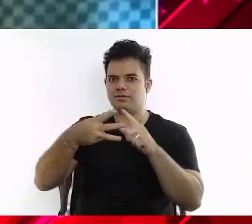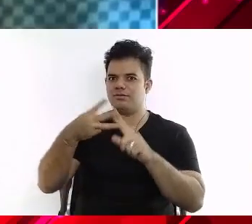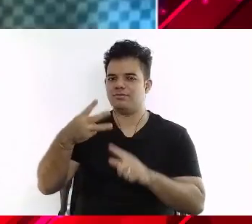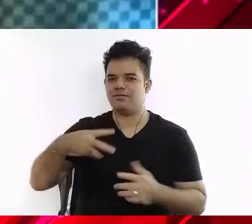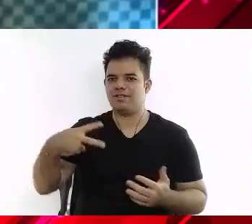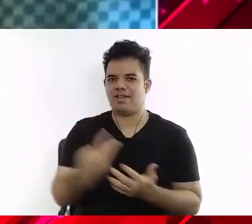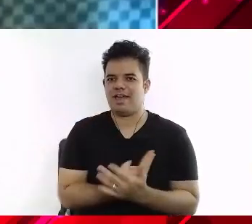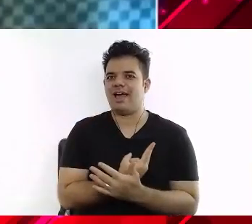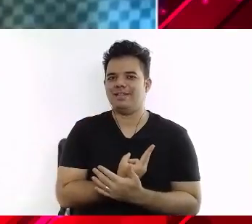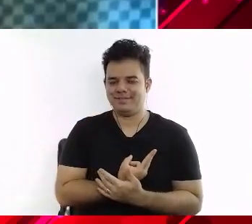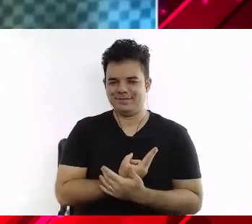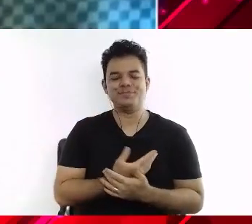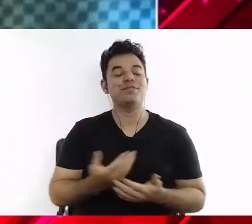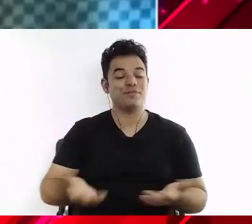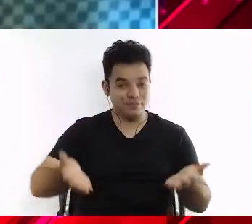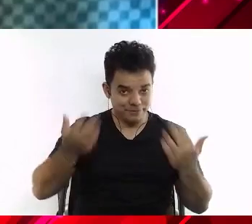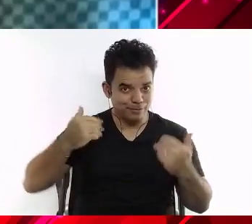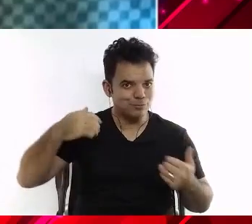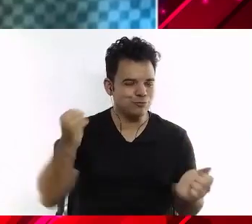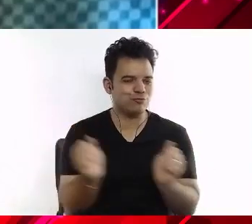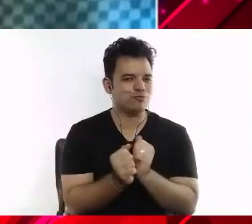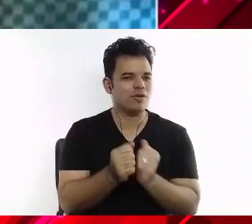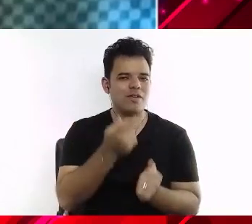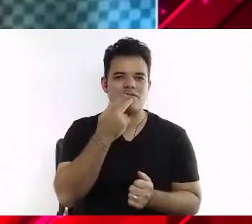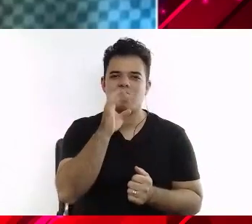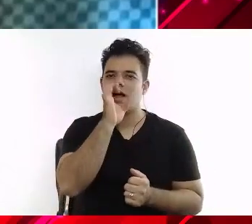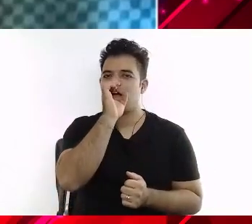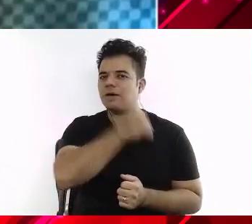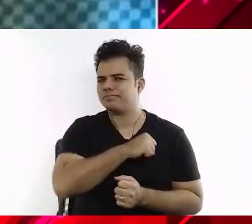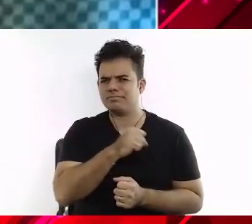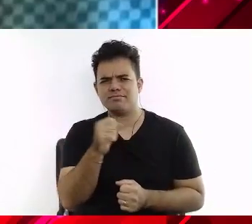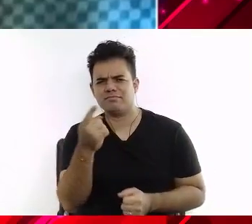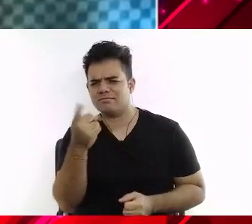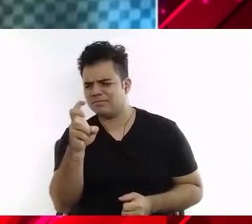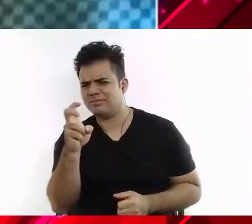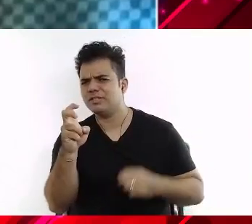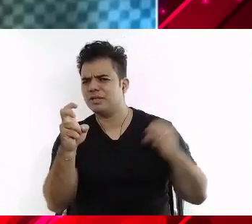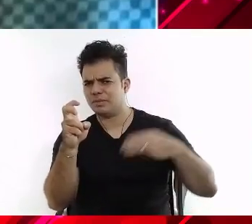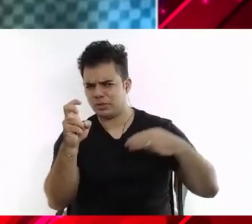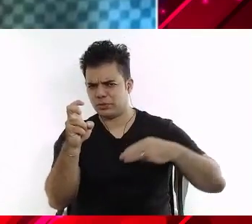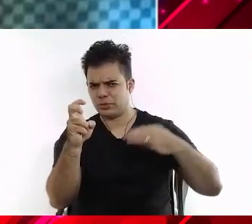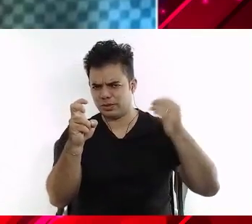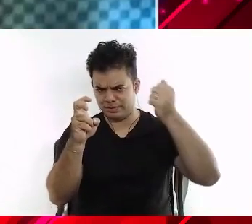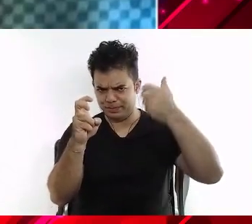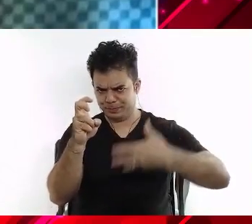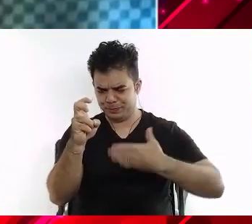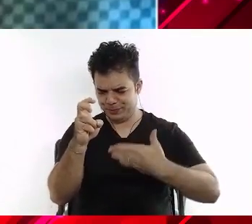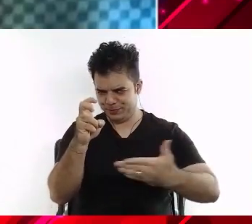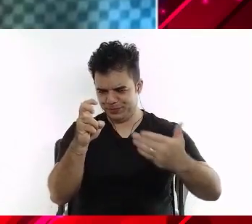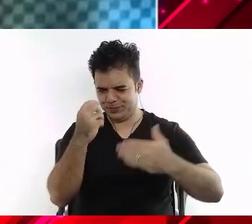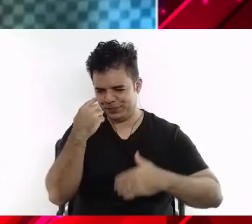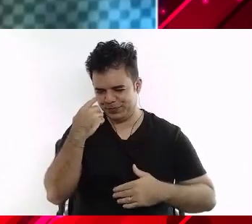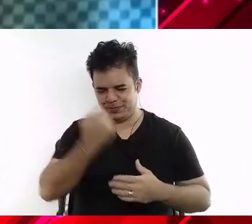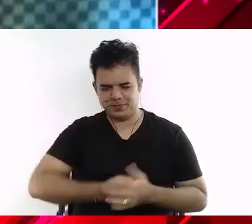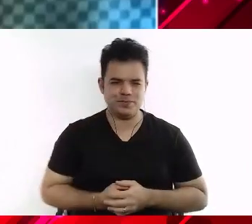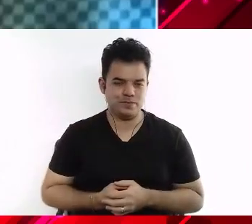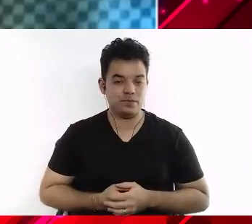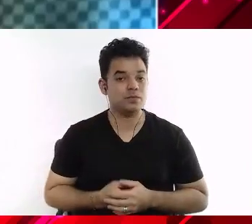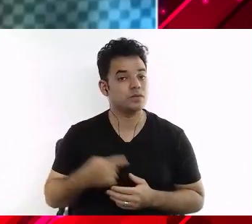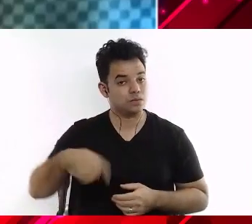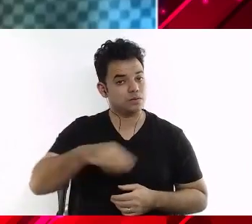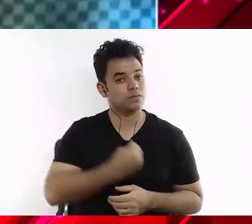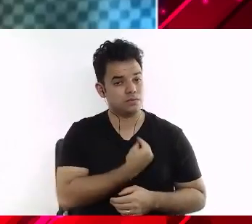Vamos embora. O que eu vou falar aqui rapidamente nos próximos 15 minutos? É, a gente vive num mundo